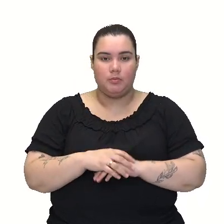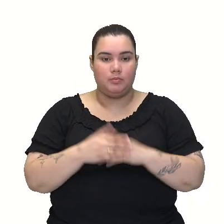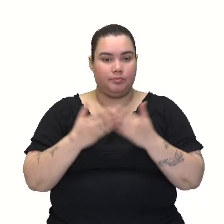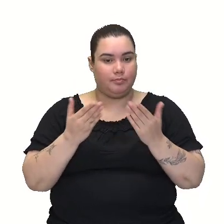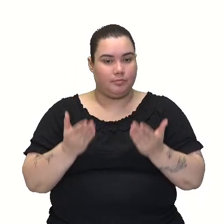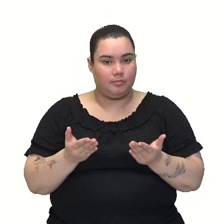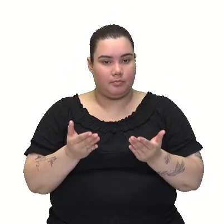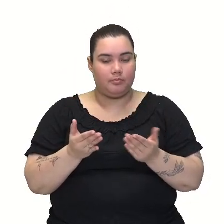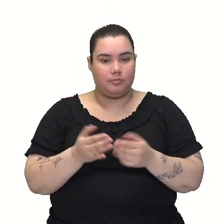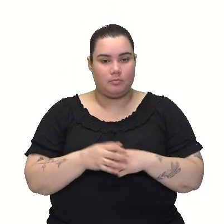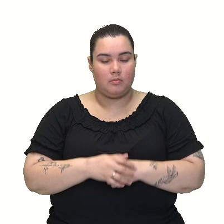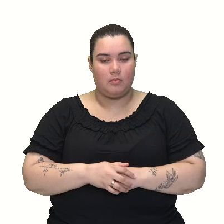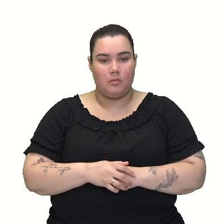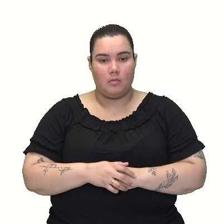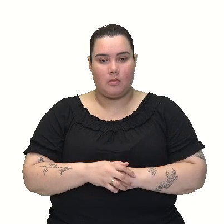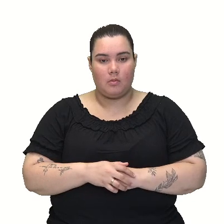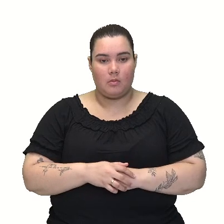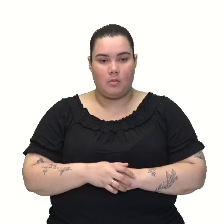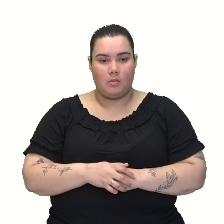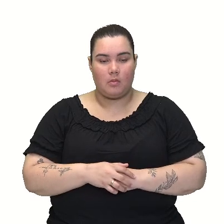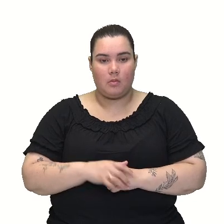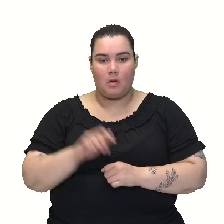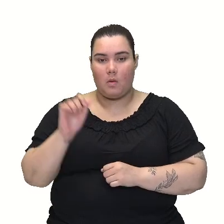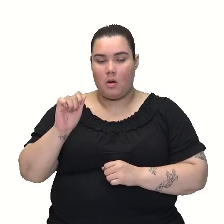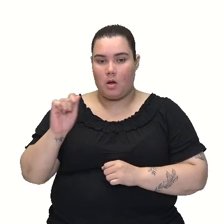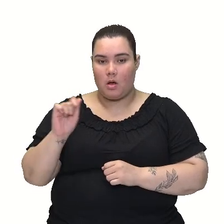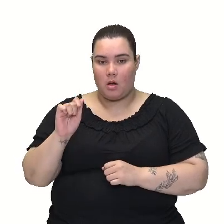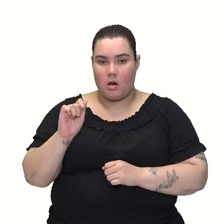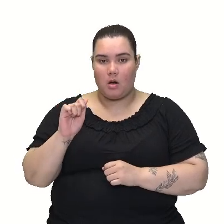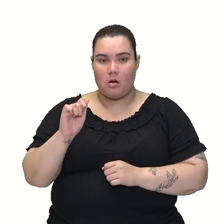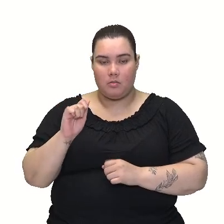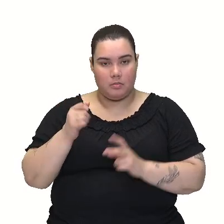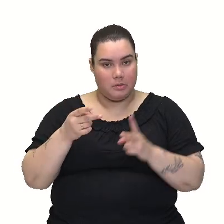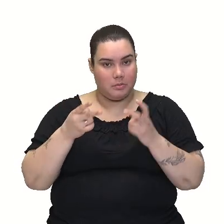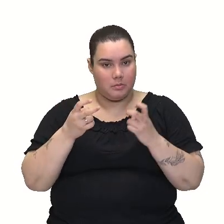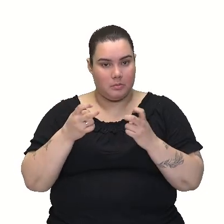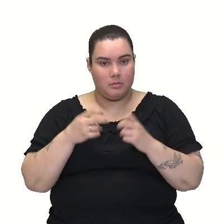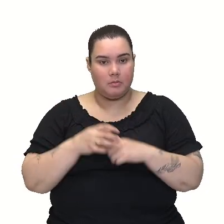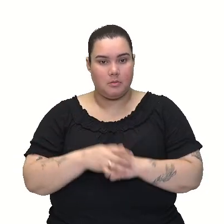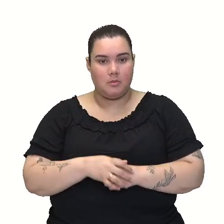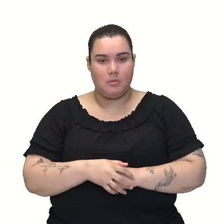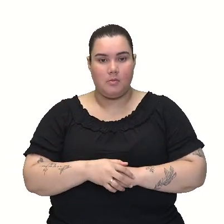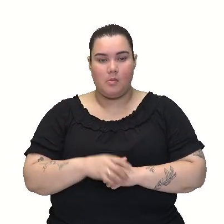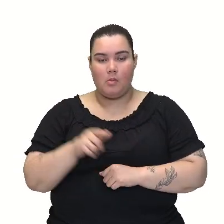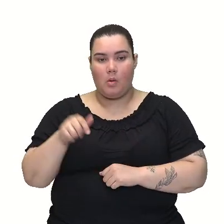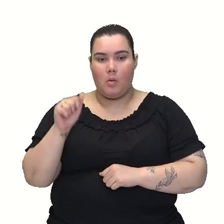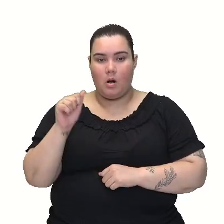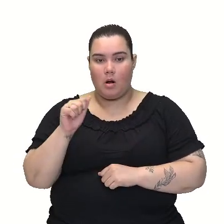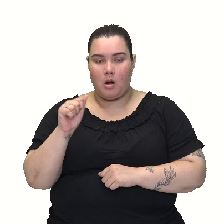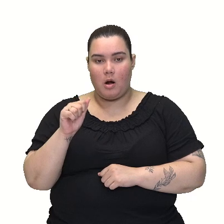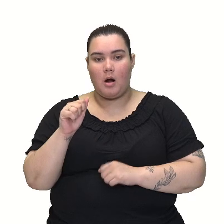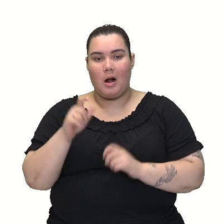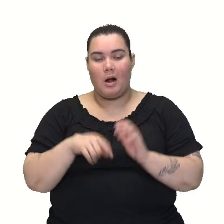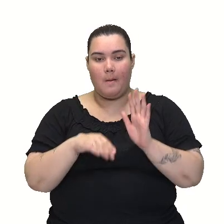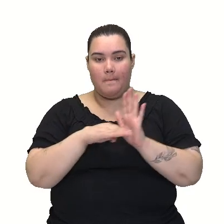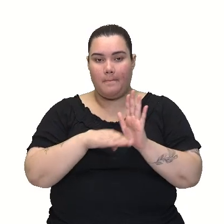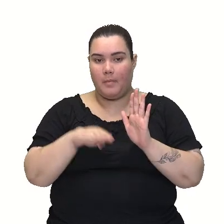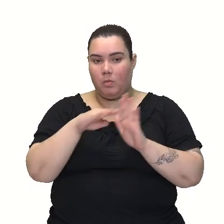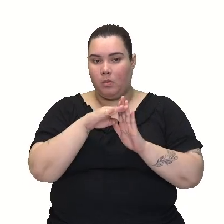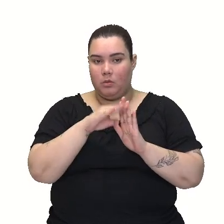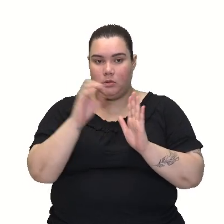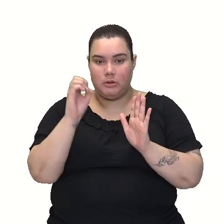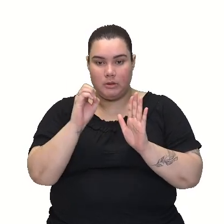Então, quando esse valor de A, veja bem, quando esse valor de A for maior do que